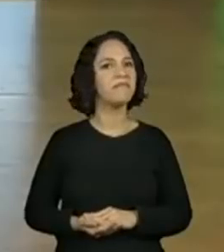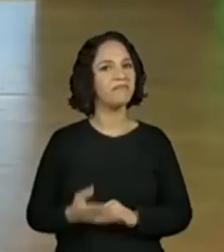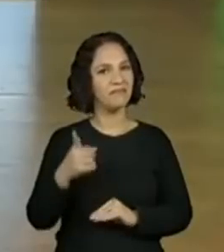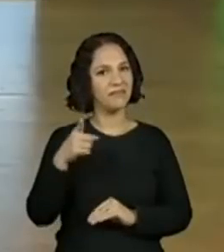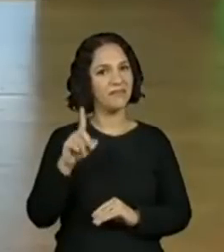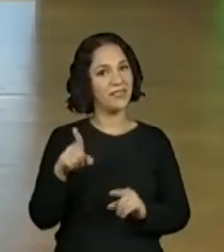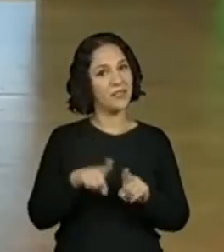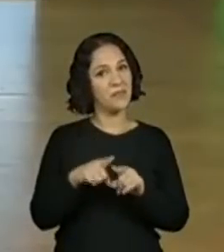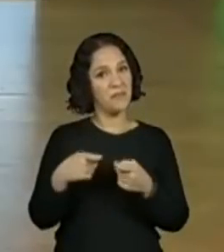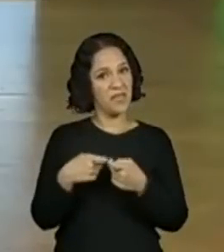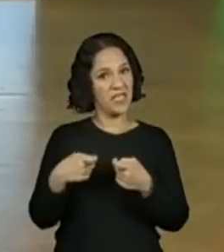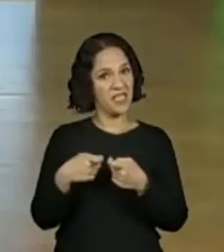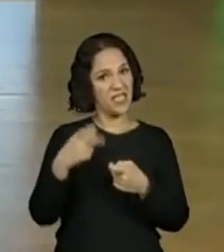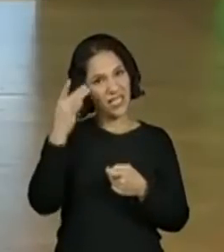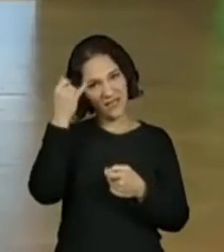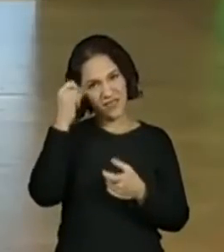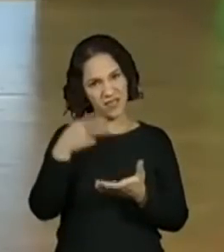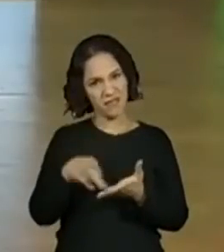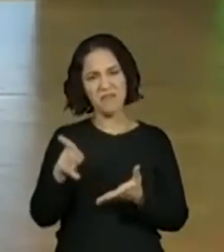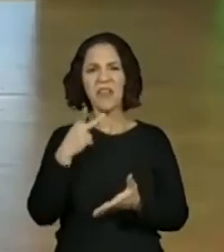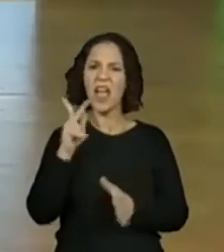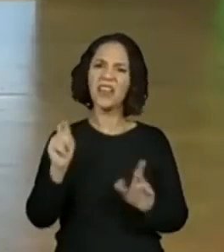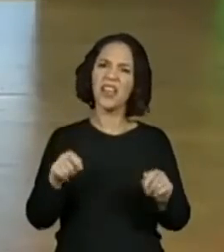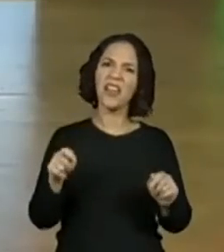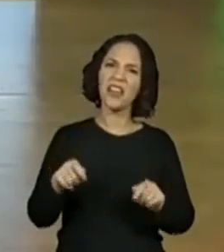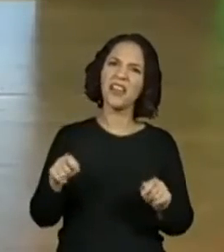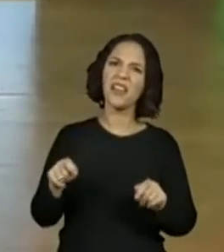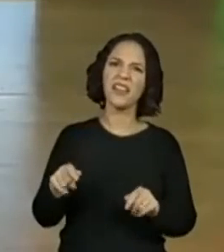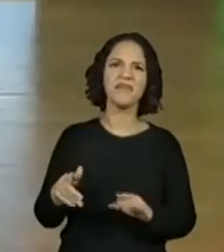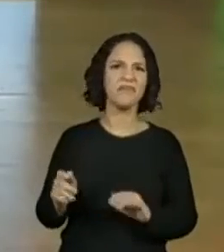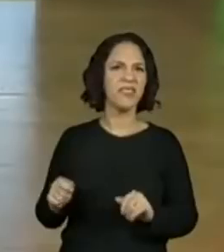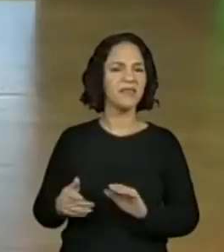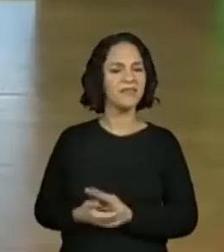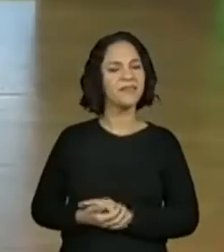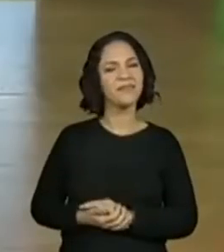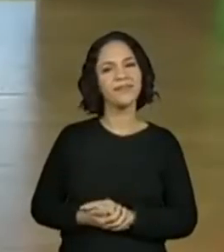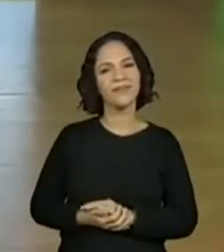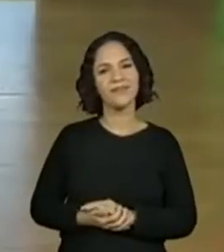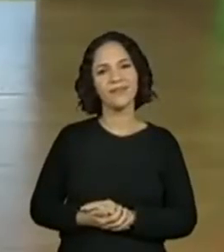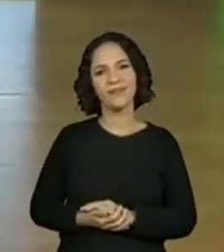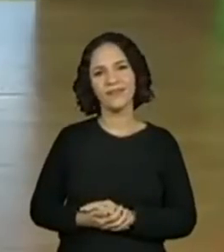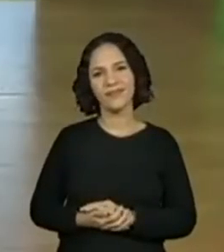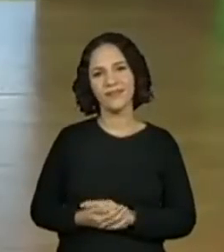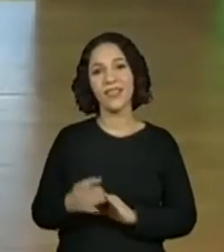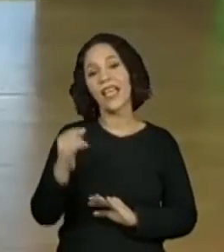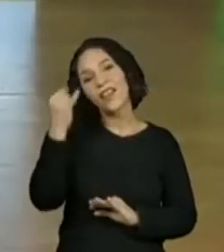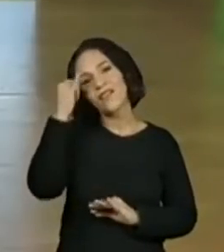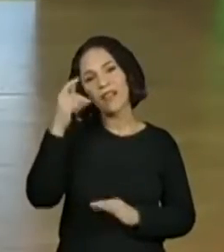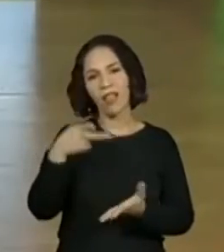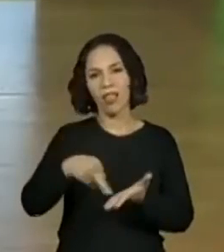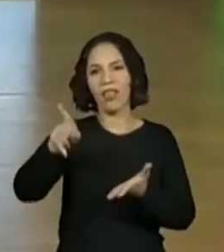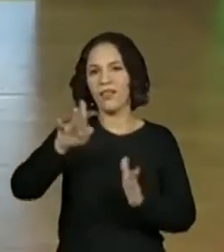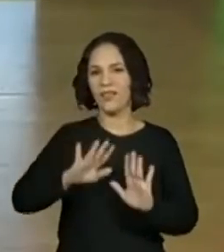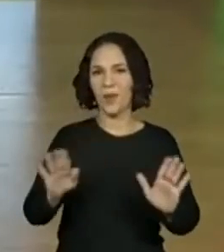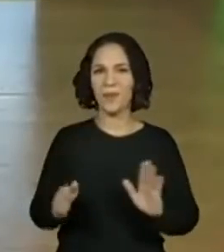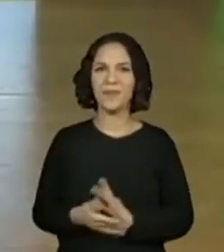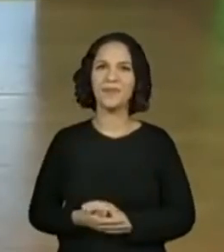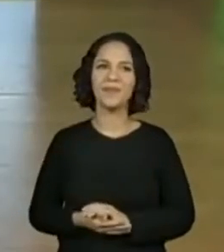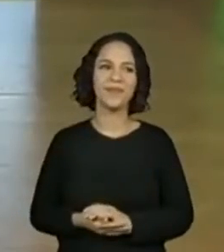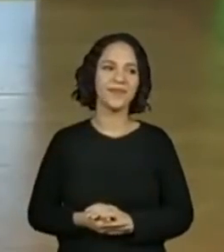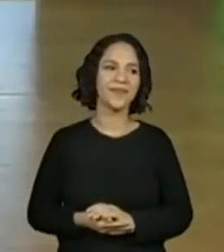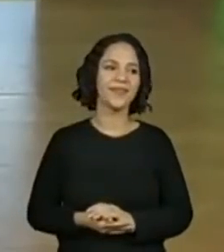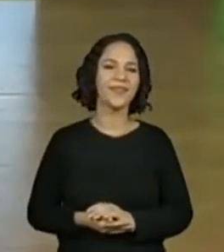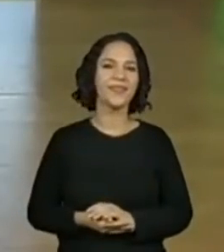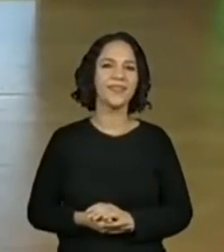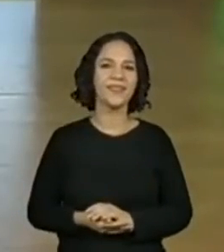meia, hein, pra não escorregar. Não, aí acho que é mais tranquilo agora. É só pra não... Eu vou... E